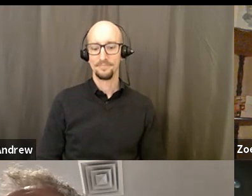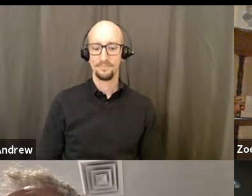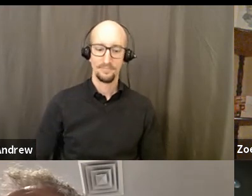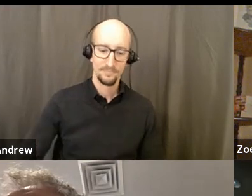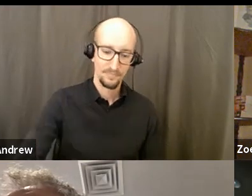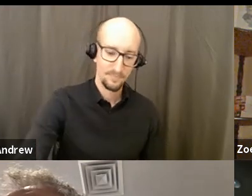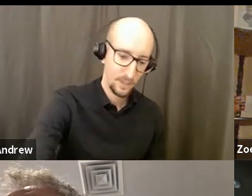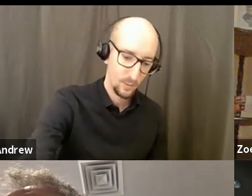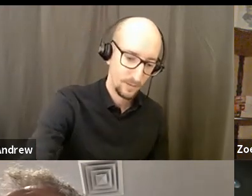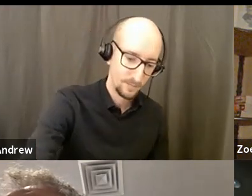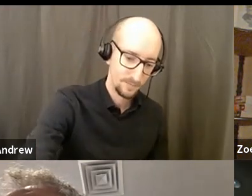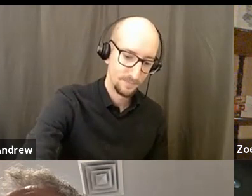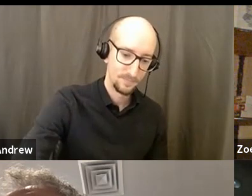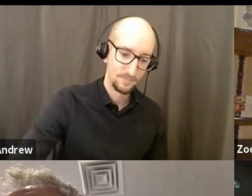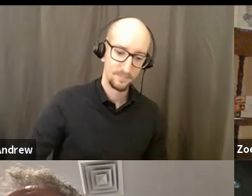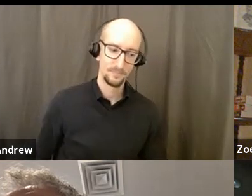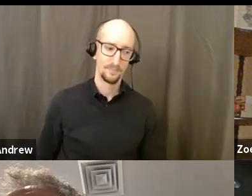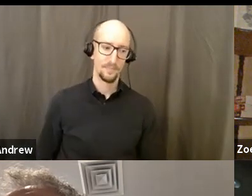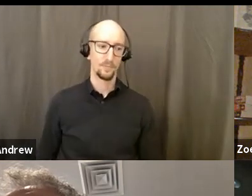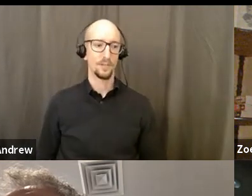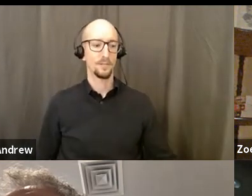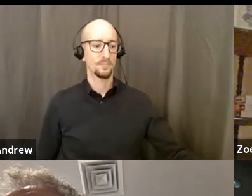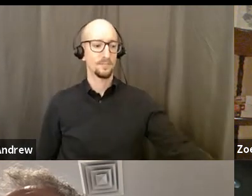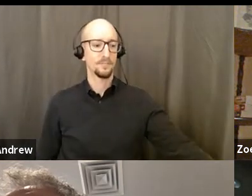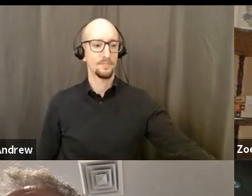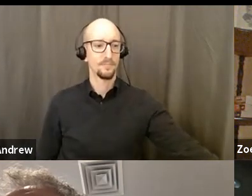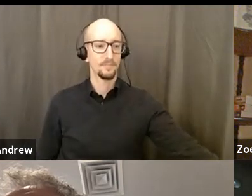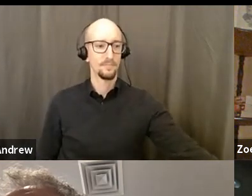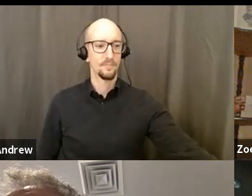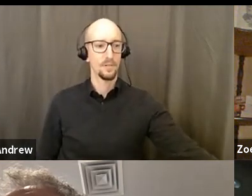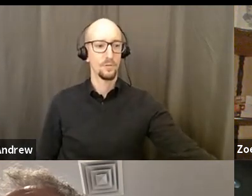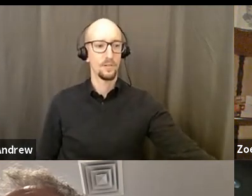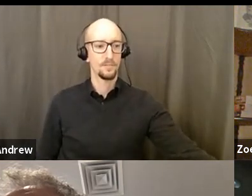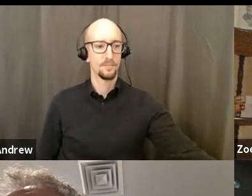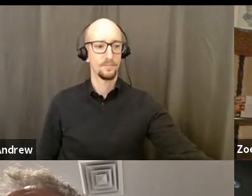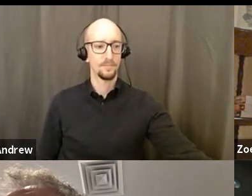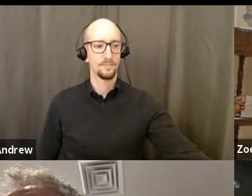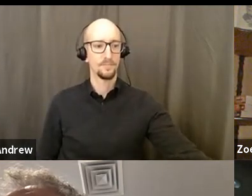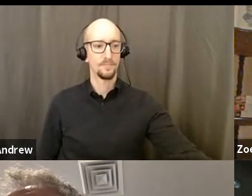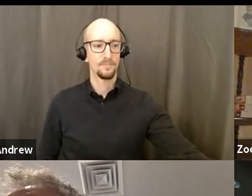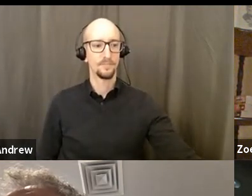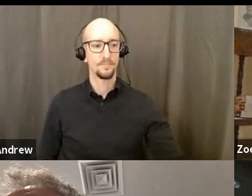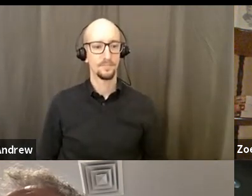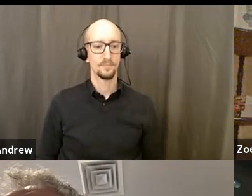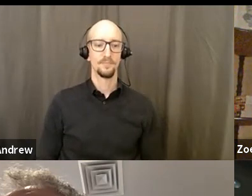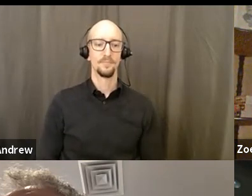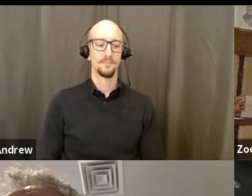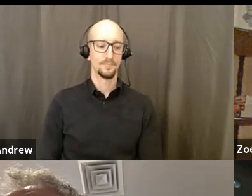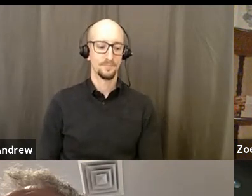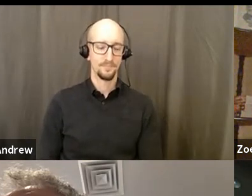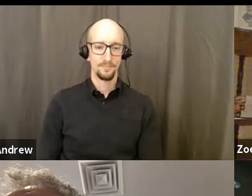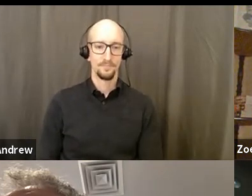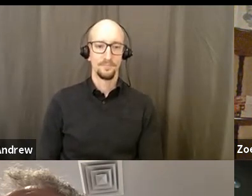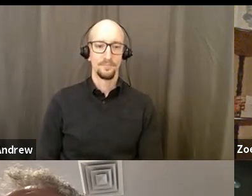eles ativarem os canais, você vai ver na parte inferior da sua tela um globo. Você clica ali e escolhe o canal português. Se você